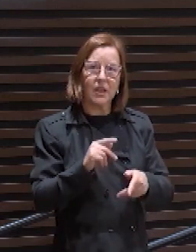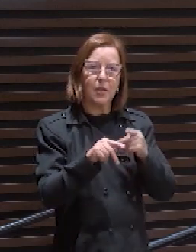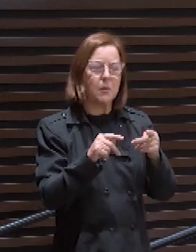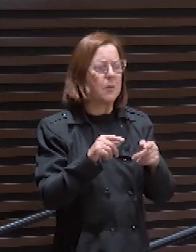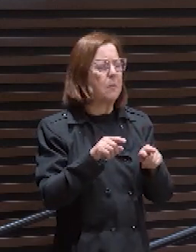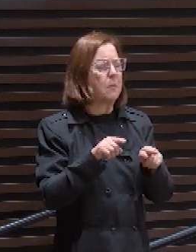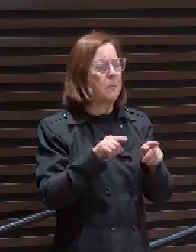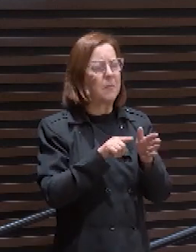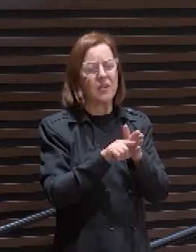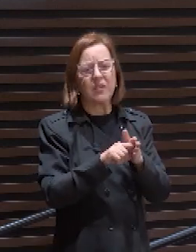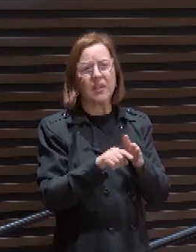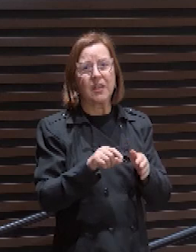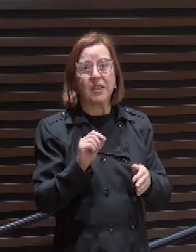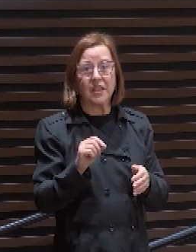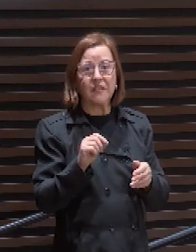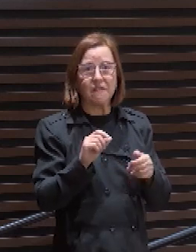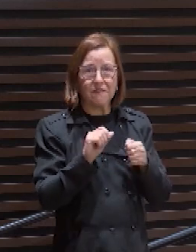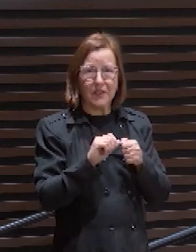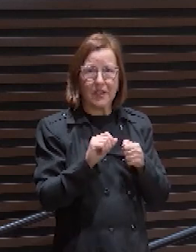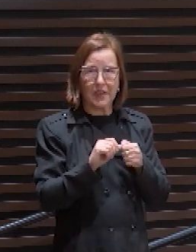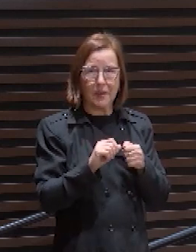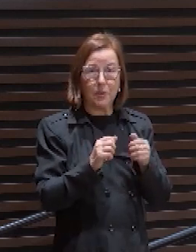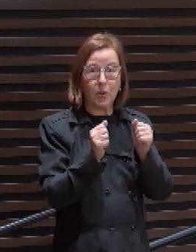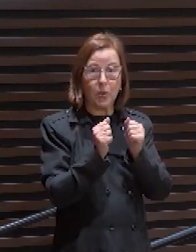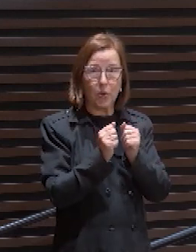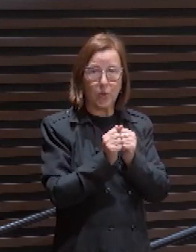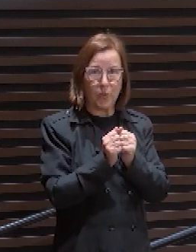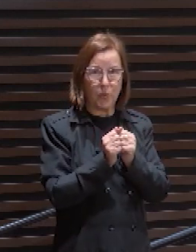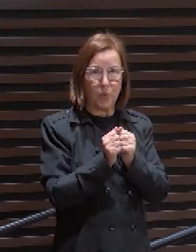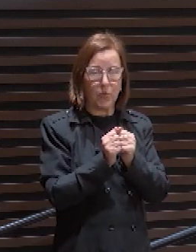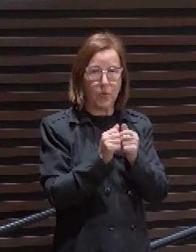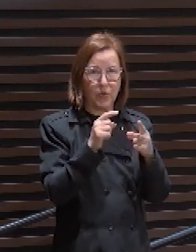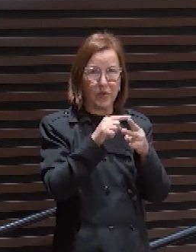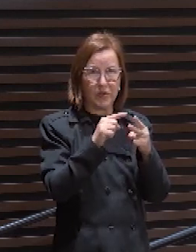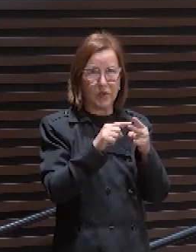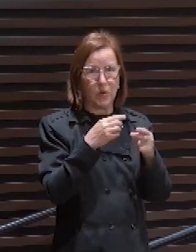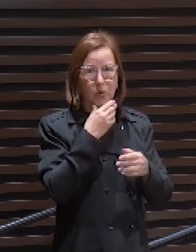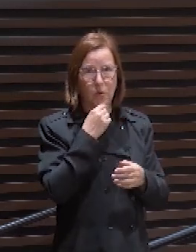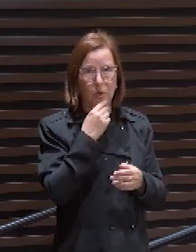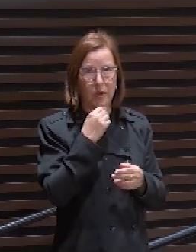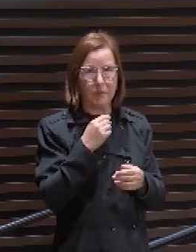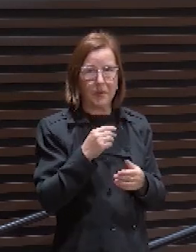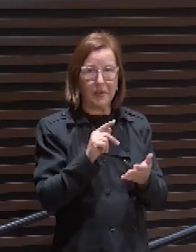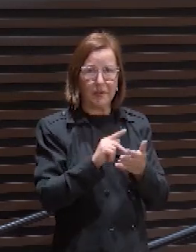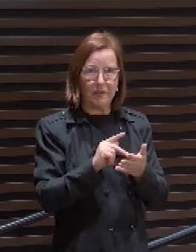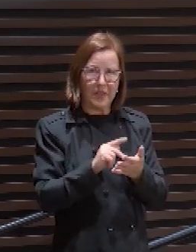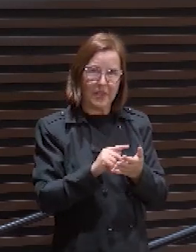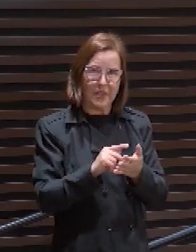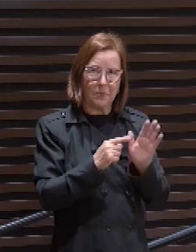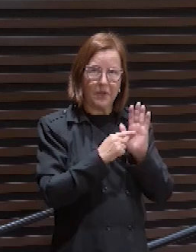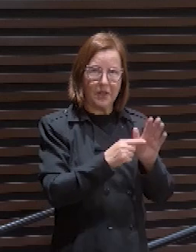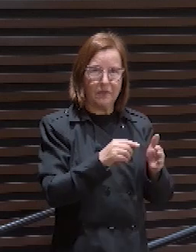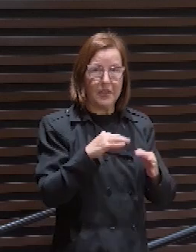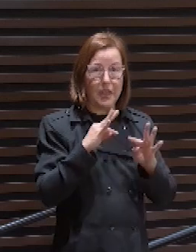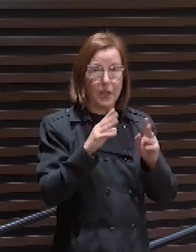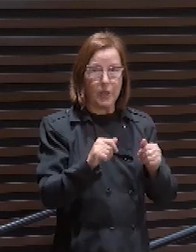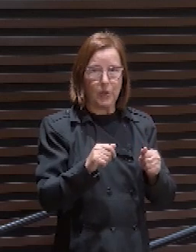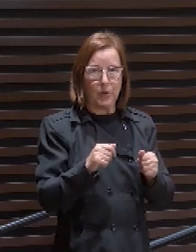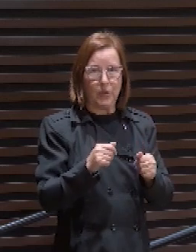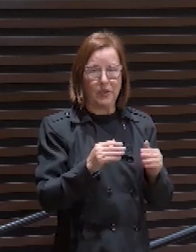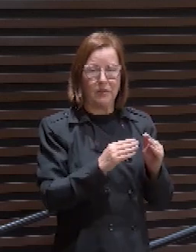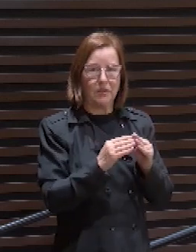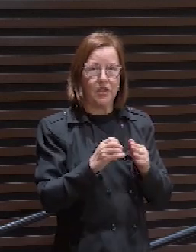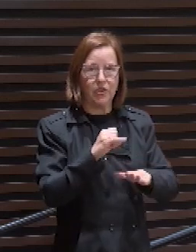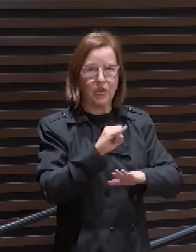Pois, na verdade, é manifesto a todos os habitantes de Jerusalém que um sinal notório foi feito por eles, e não